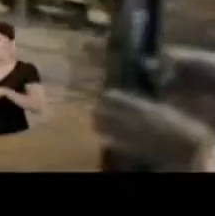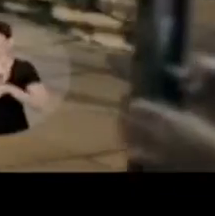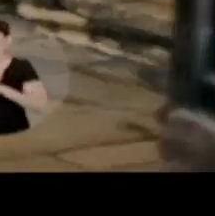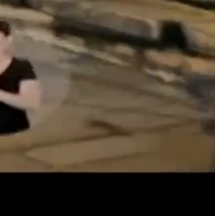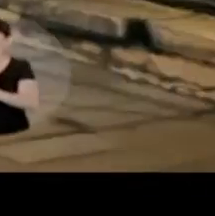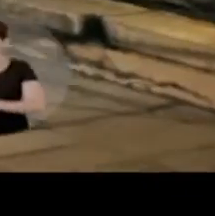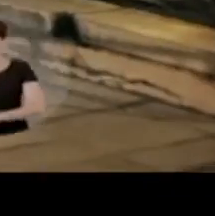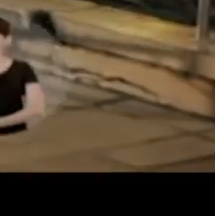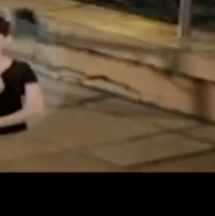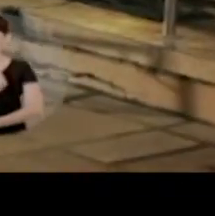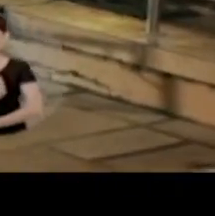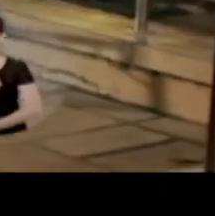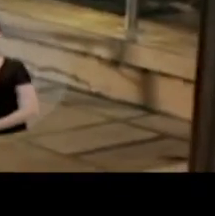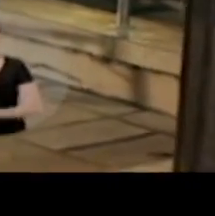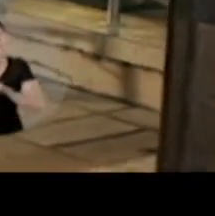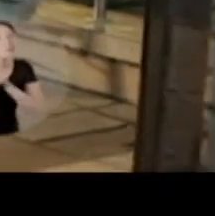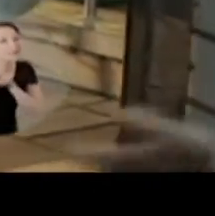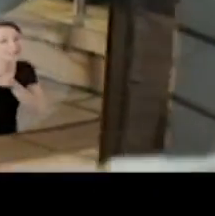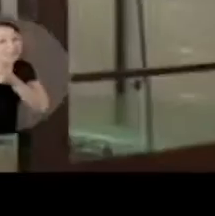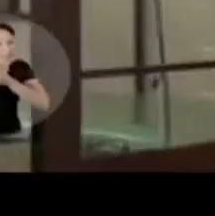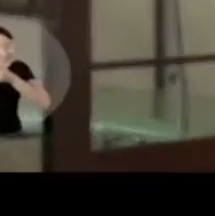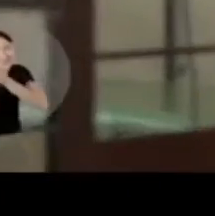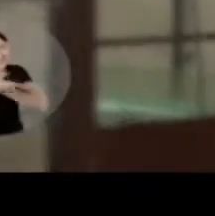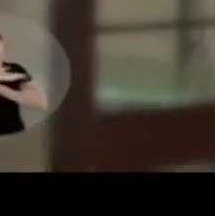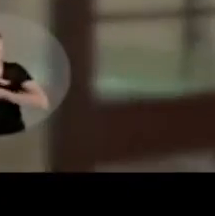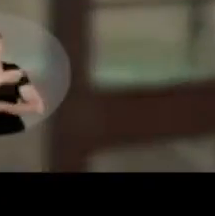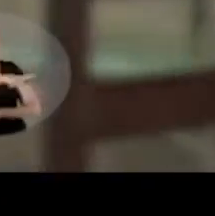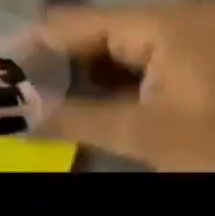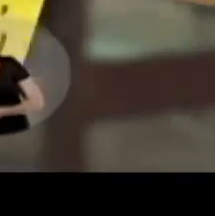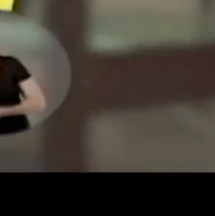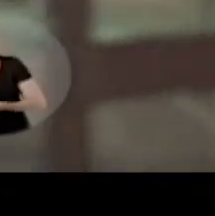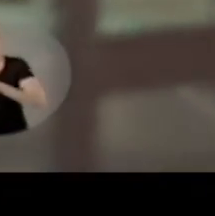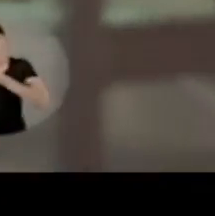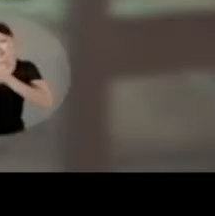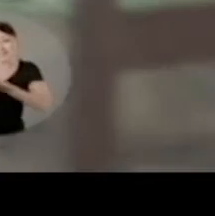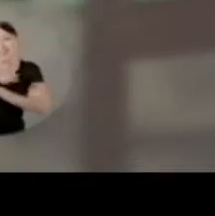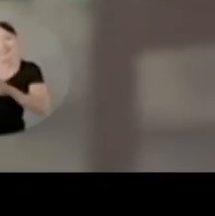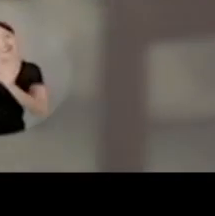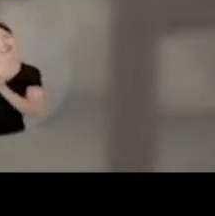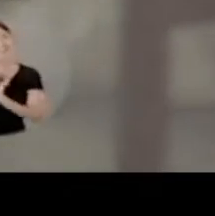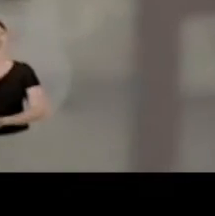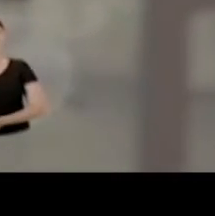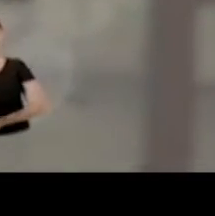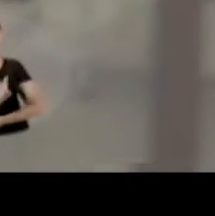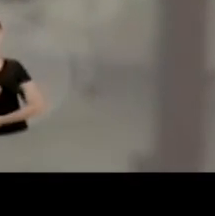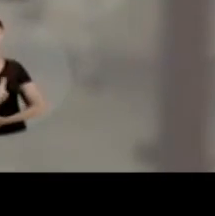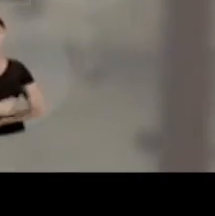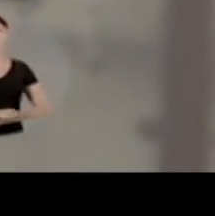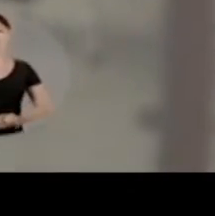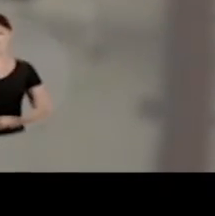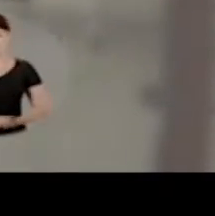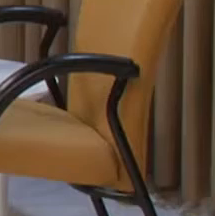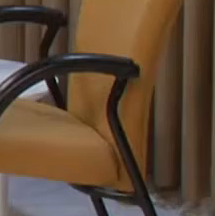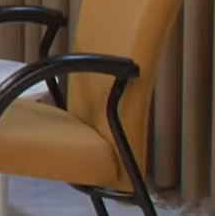Cobre, fiscalize, participe. A cidade é sua, é de todos nós.